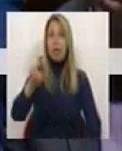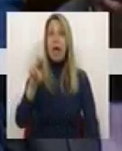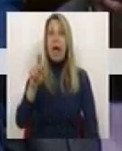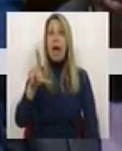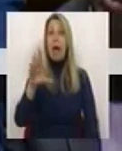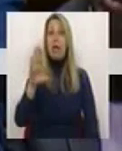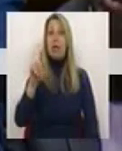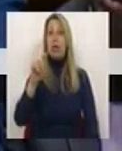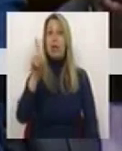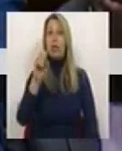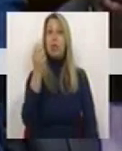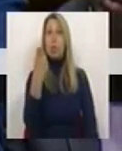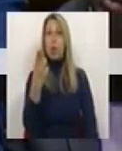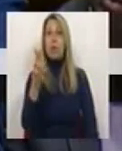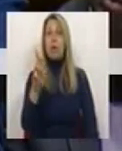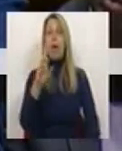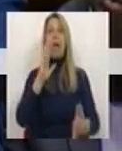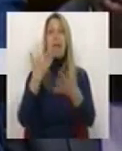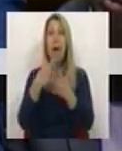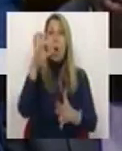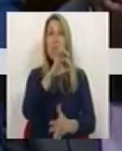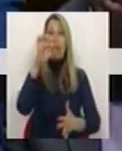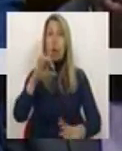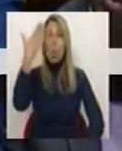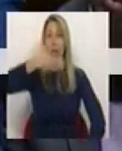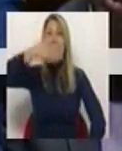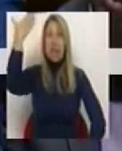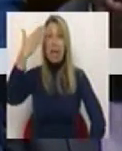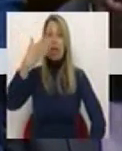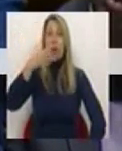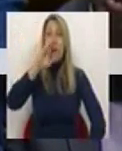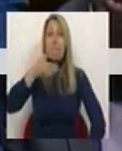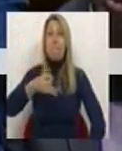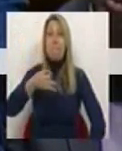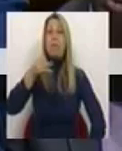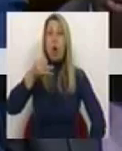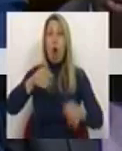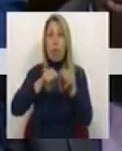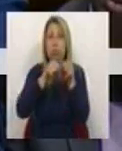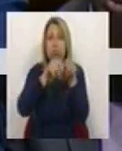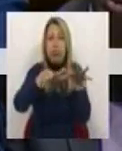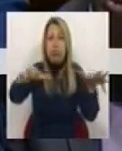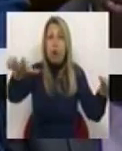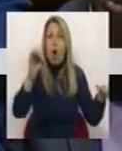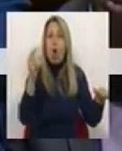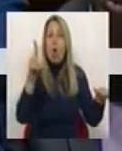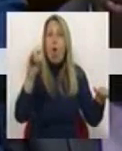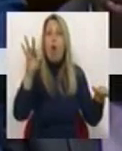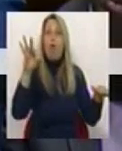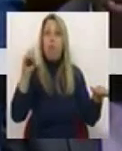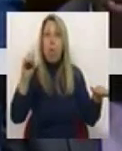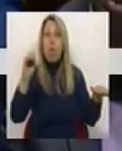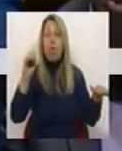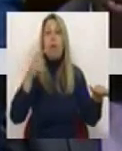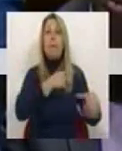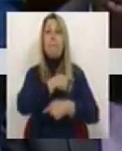provocou 88 dias de derrame de petróleo no Golfo do México. É perigoso e não é por acaso que as populações se